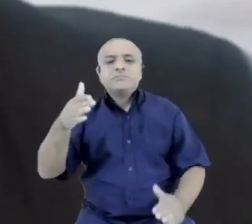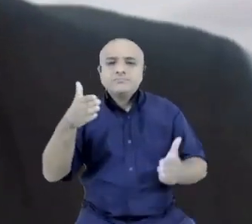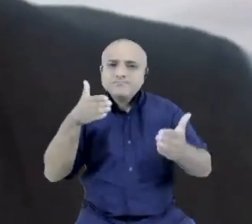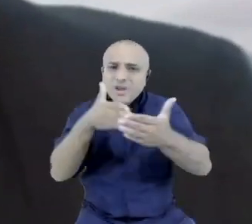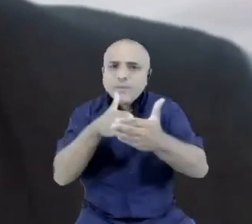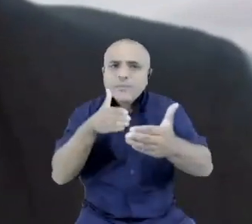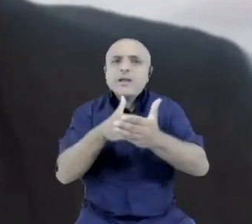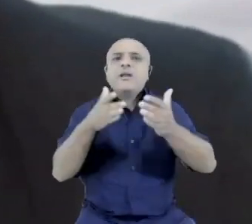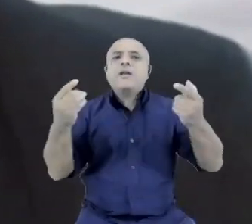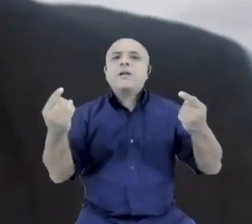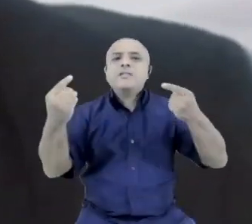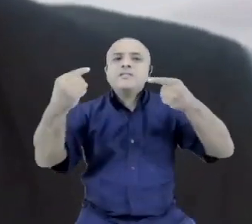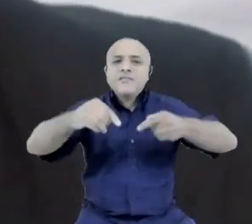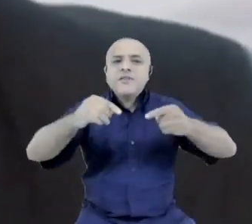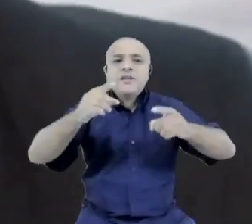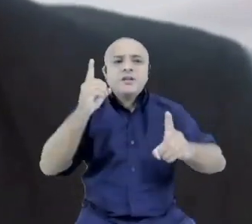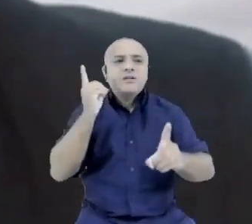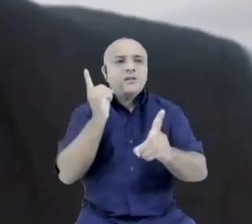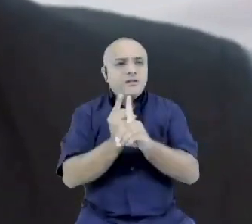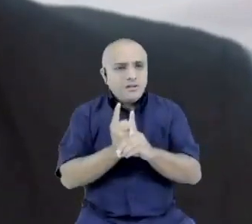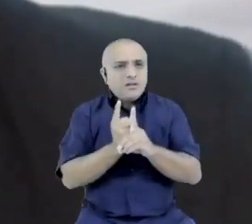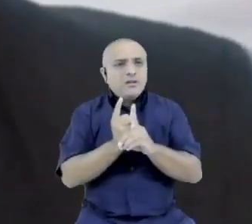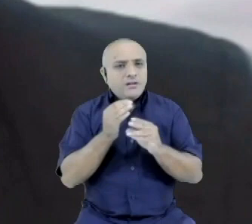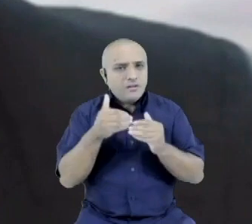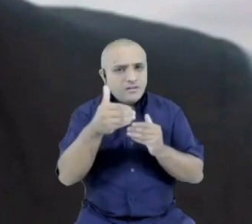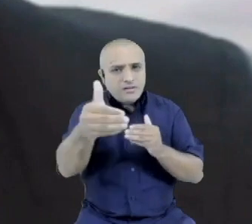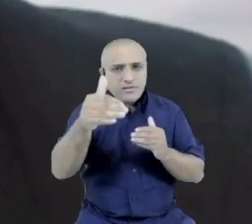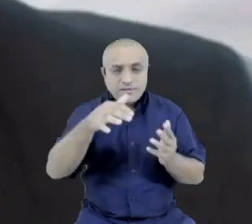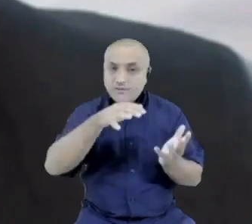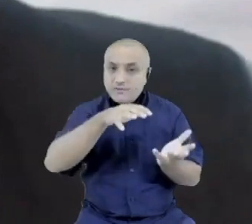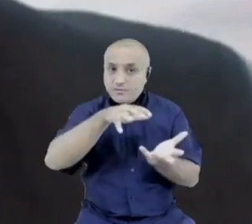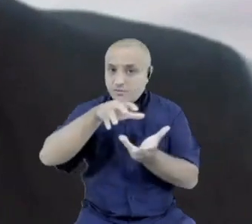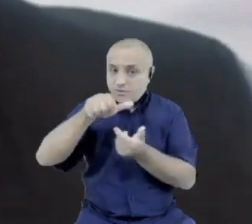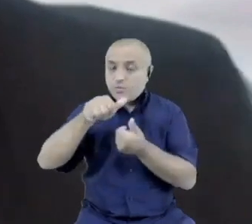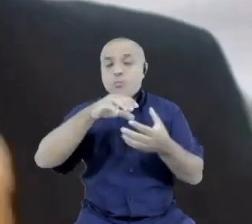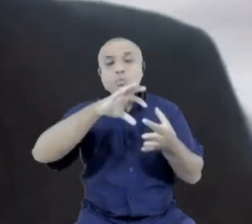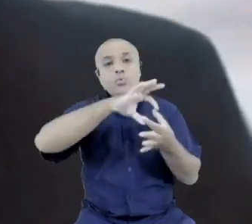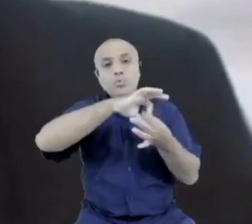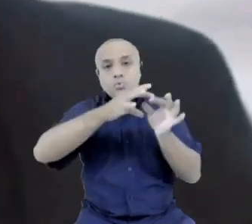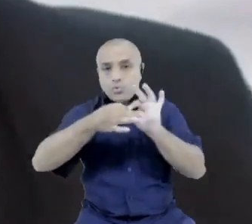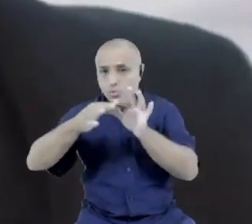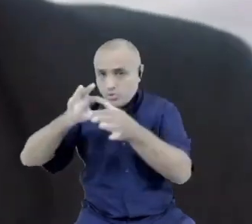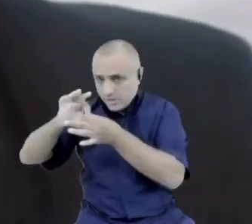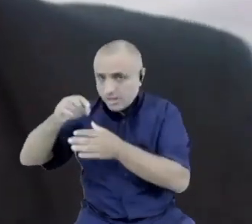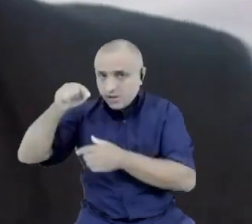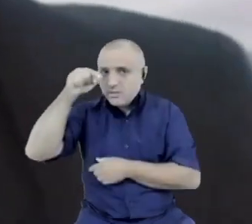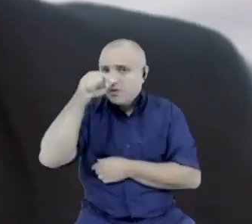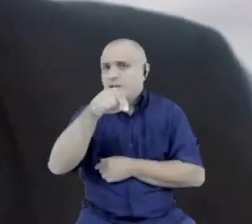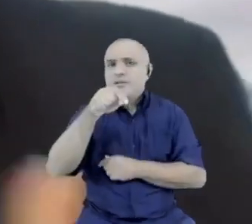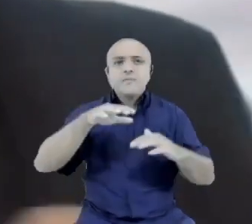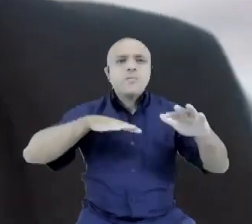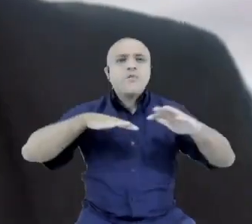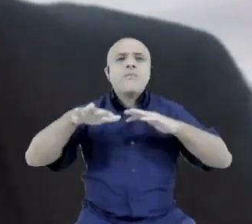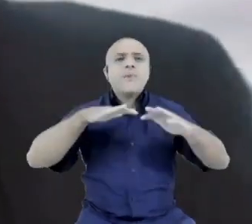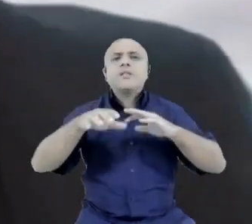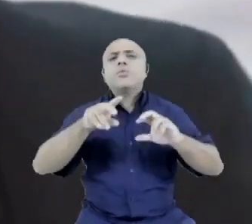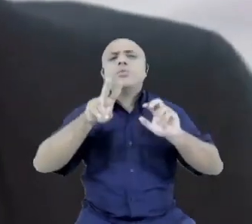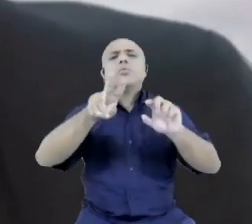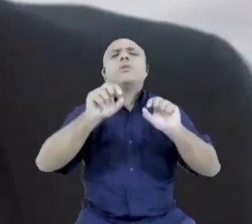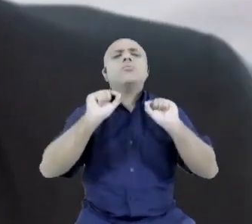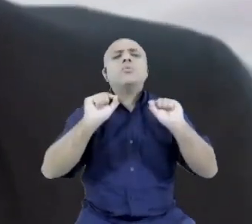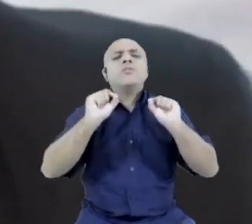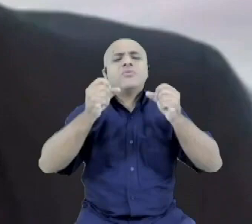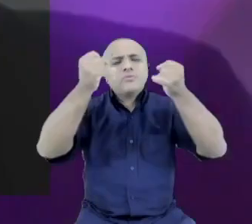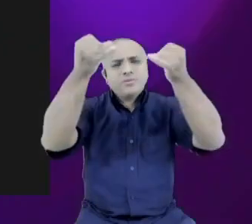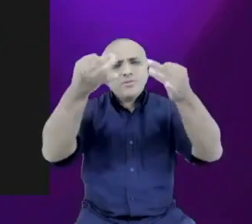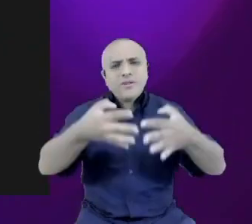desafios encontrados, né, nesse universo, né, e nesse movimento, e o que você poderia falar aí para a doutora